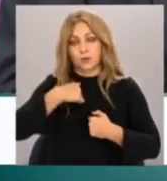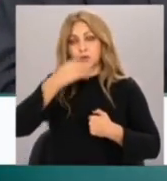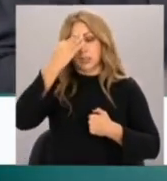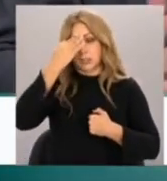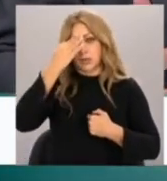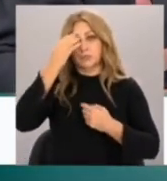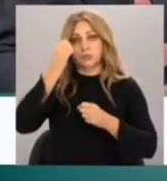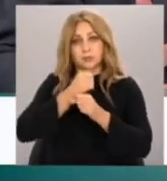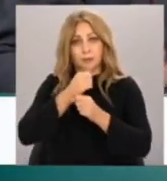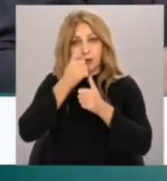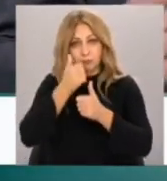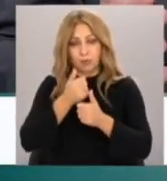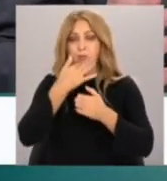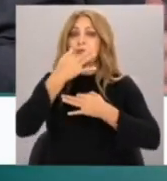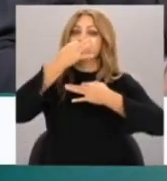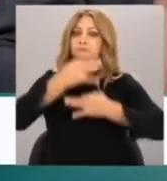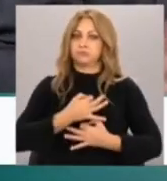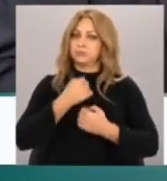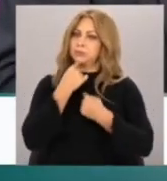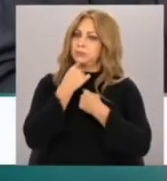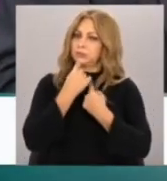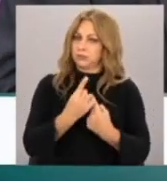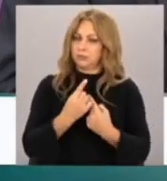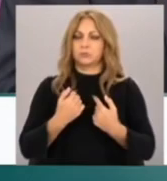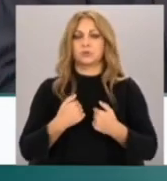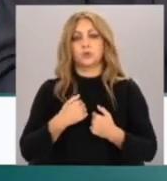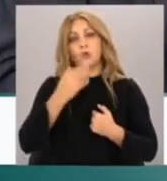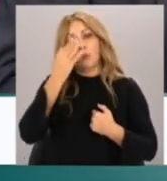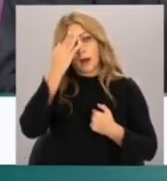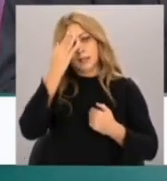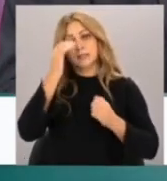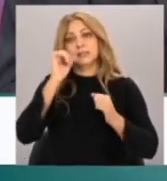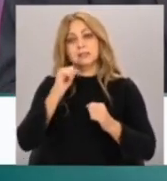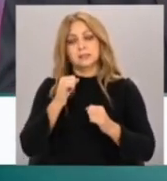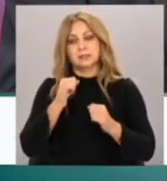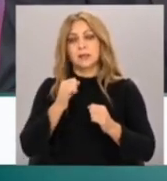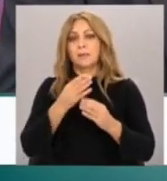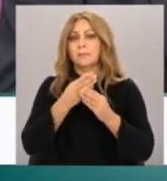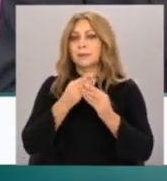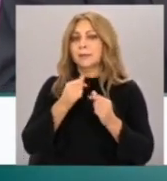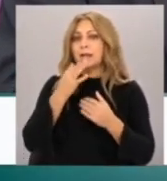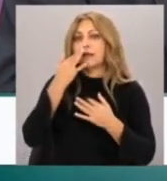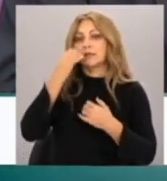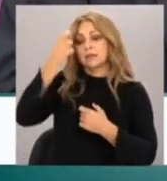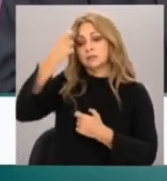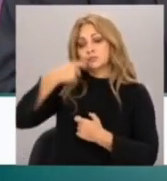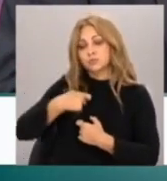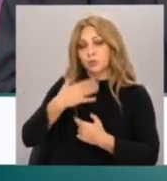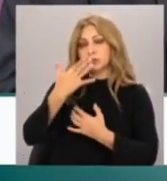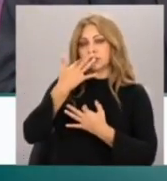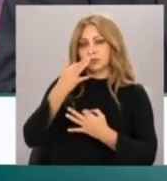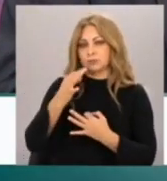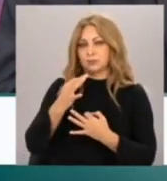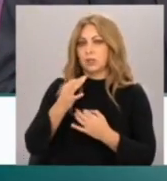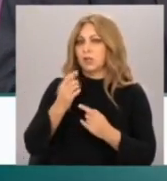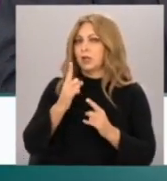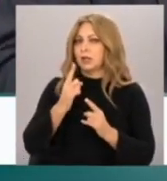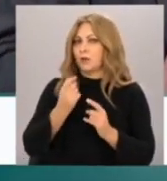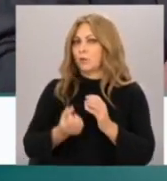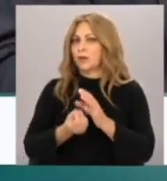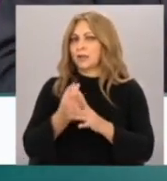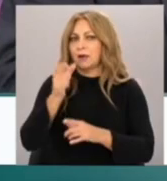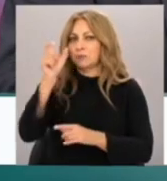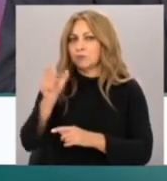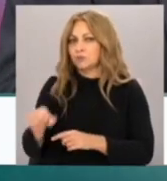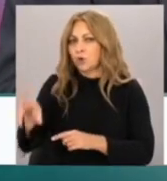achamos funcionais não perder nenhum haja das pessoas riacho e acho que vai funcionar mas uma fila natureza humana não por Utopia para achar que vai ver um homem nu pela